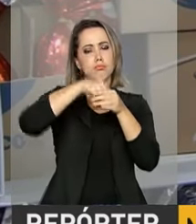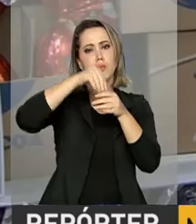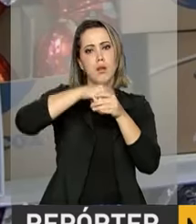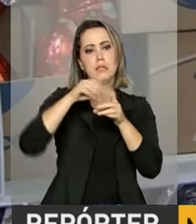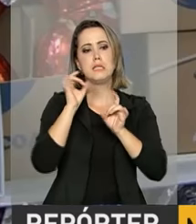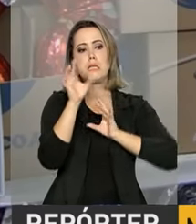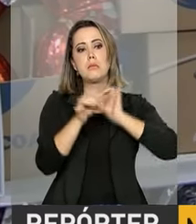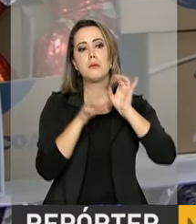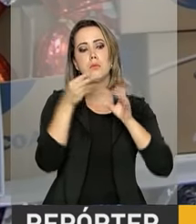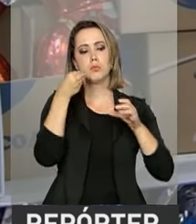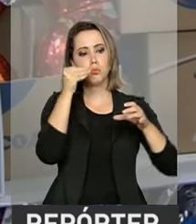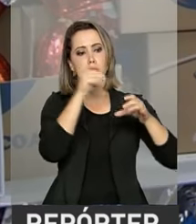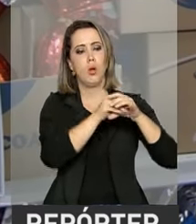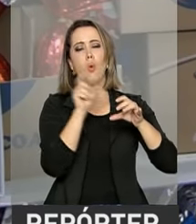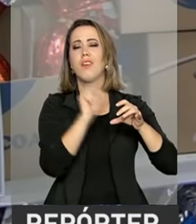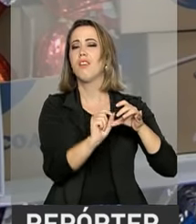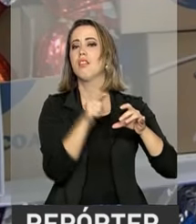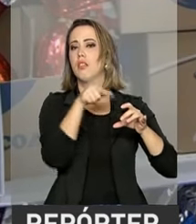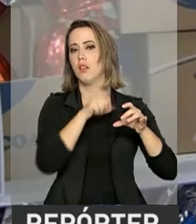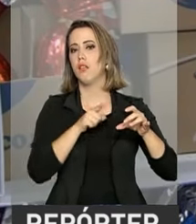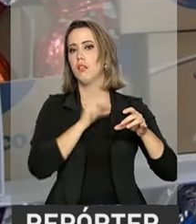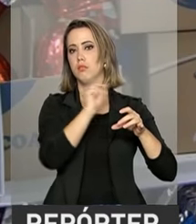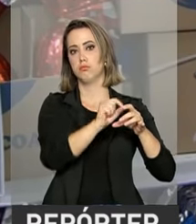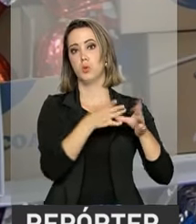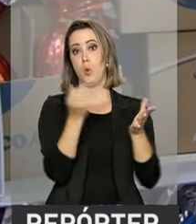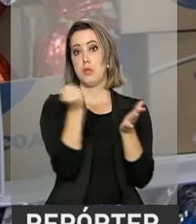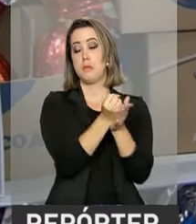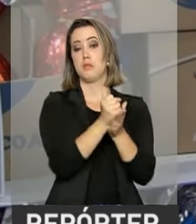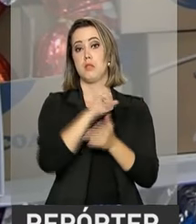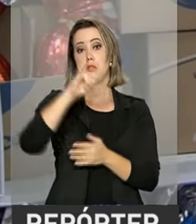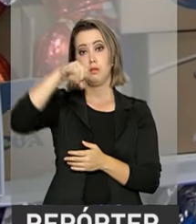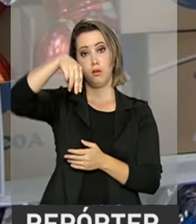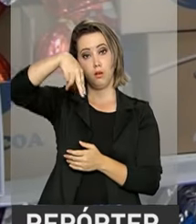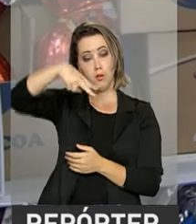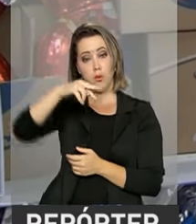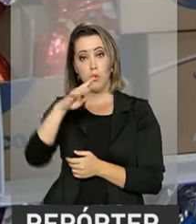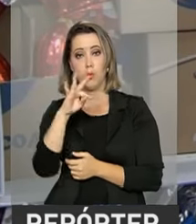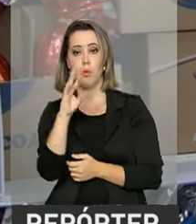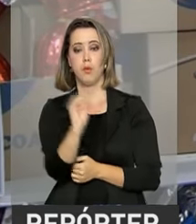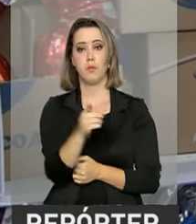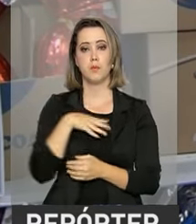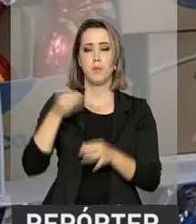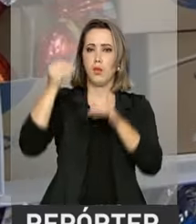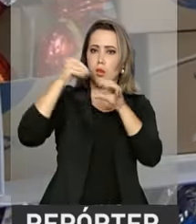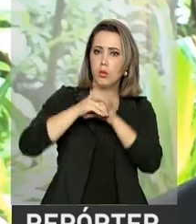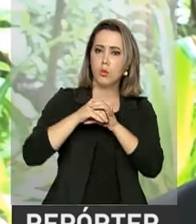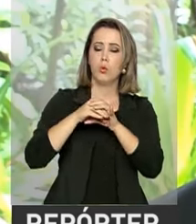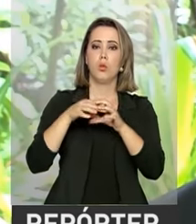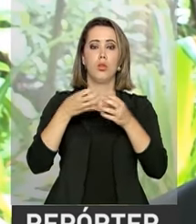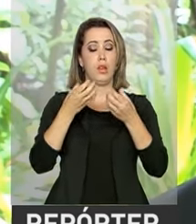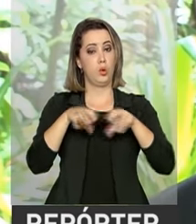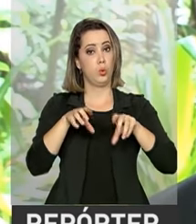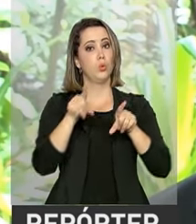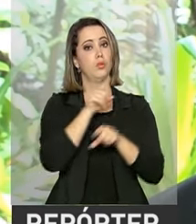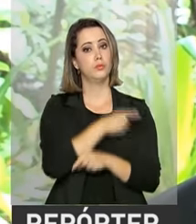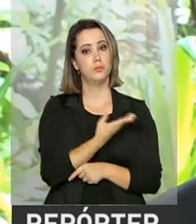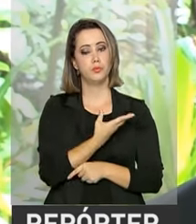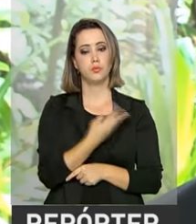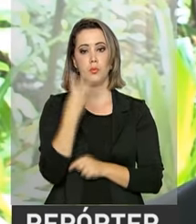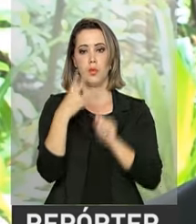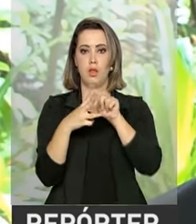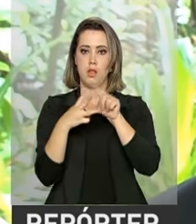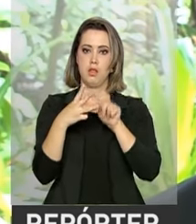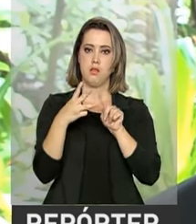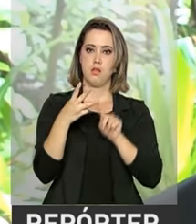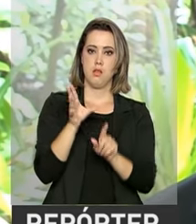as especificações do conteúdo. E o selo do Inmetro deve estar dentro do ovo, na embalagem do brinquedo. Três dicas básicas para os